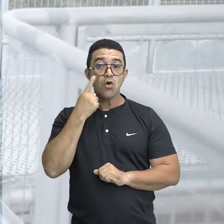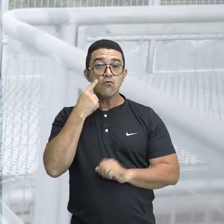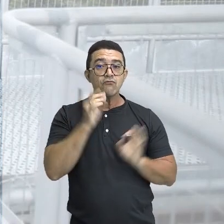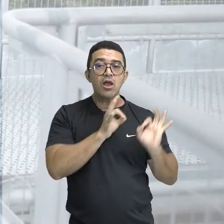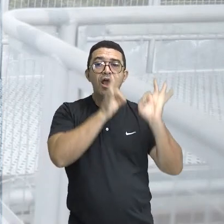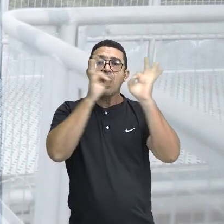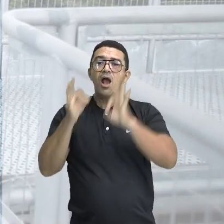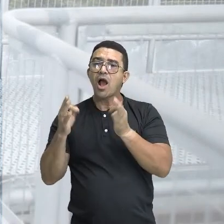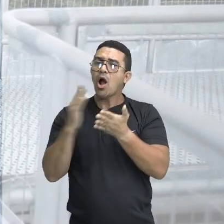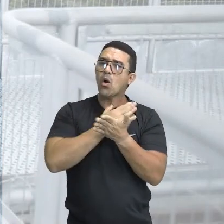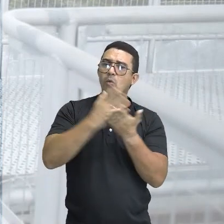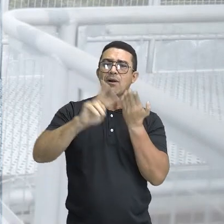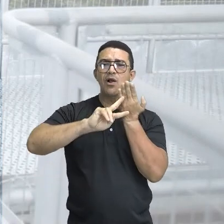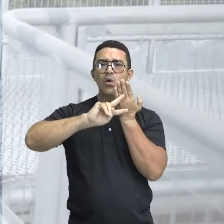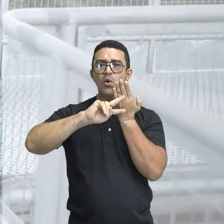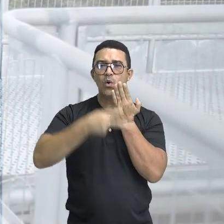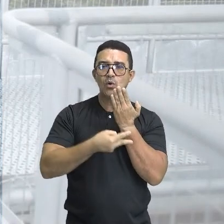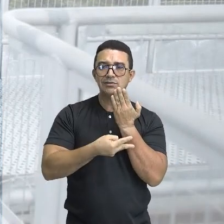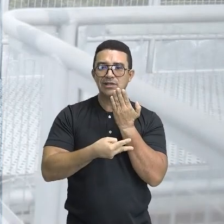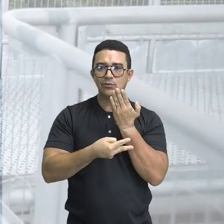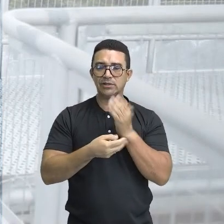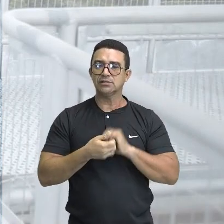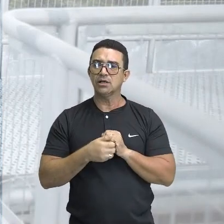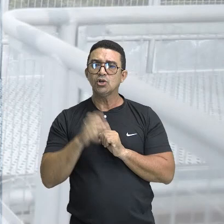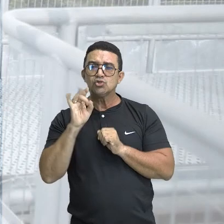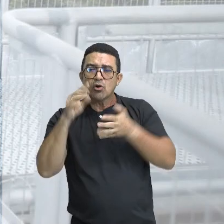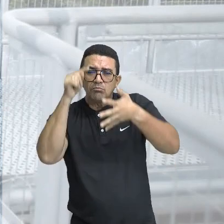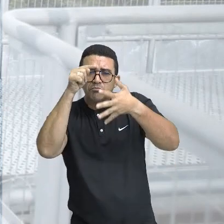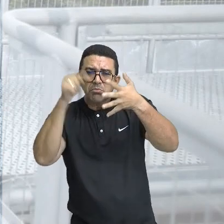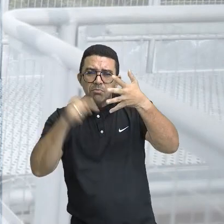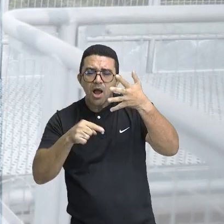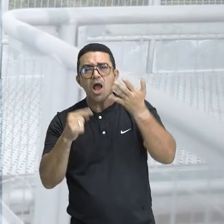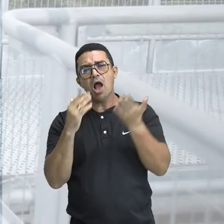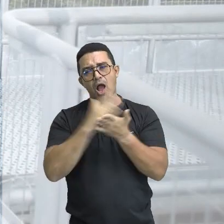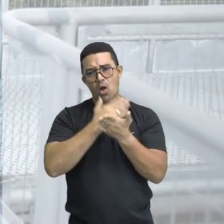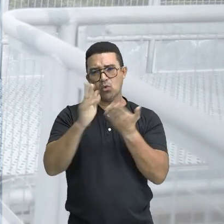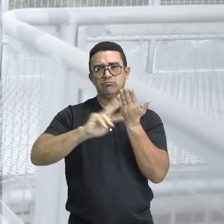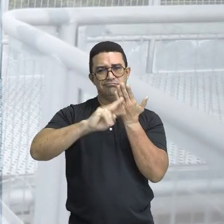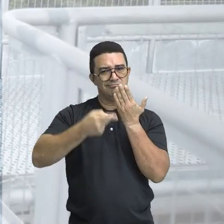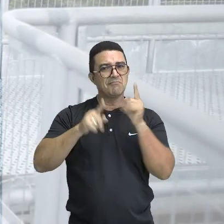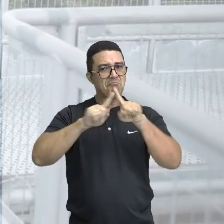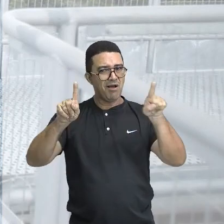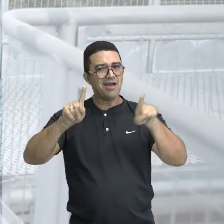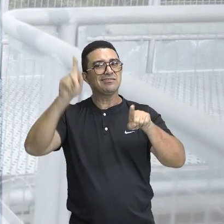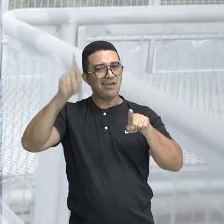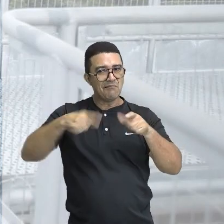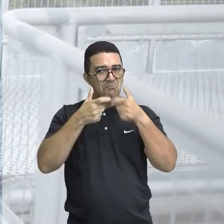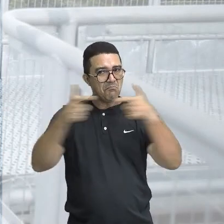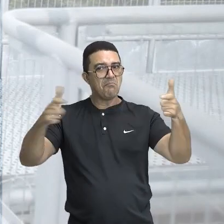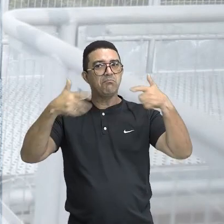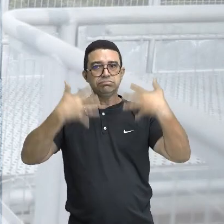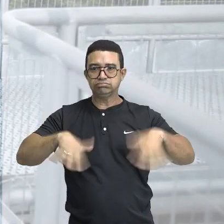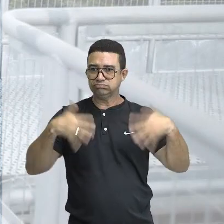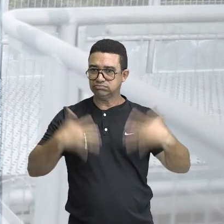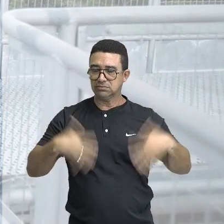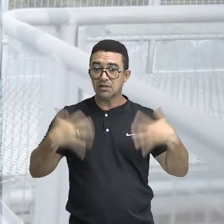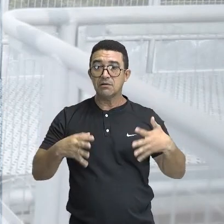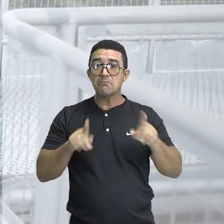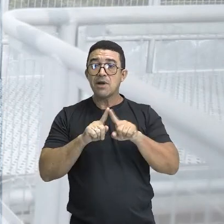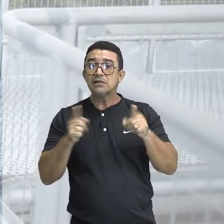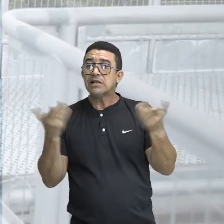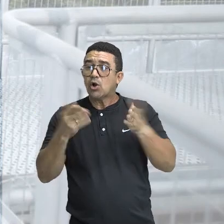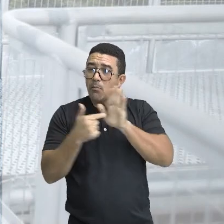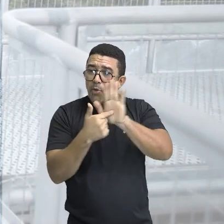dessas consequências. Gente, são só algumas, tem muitas outras, mas vamos começar a